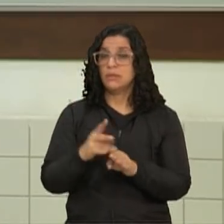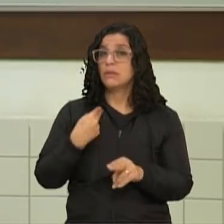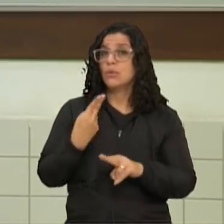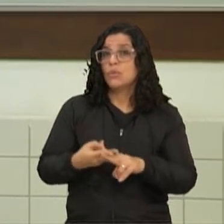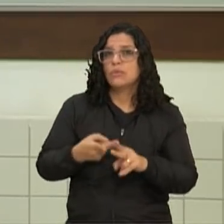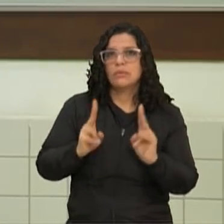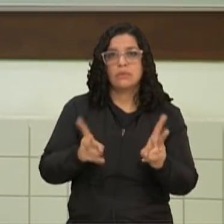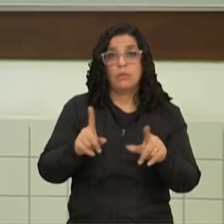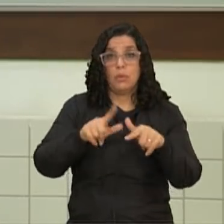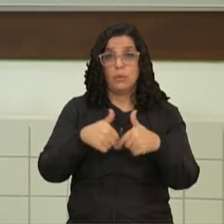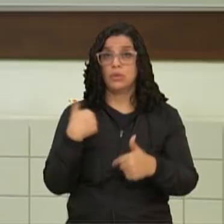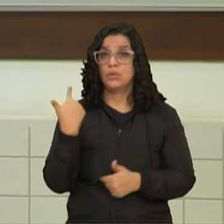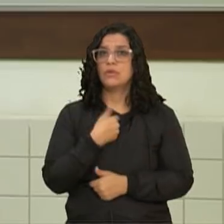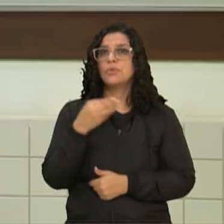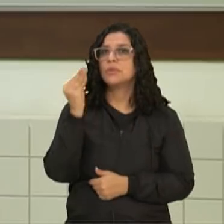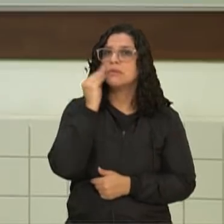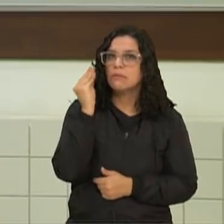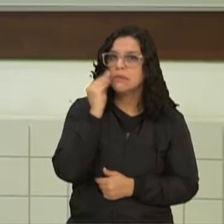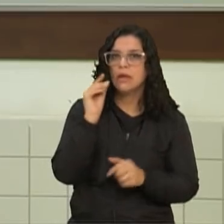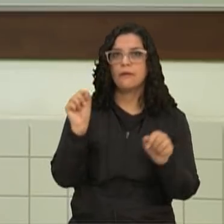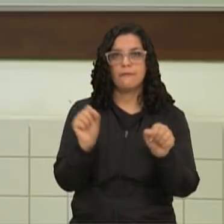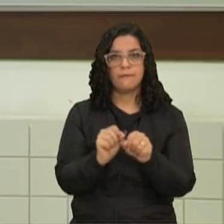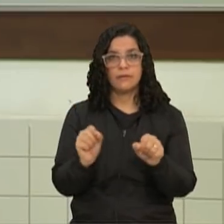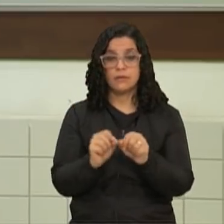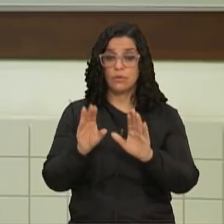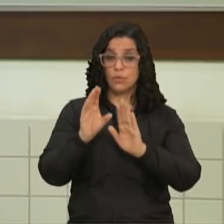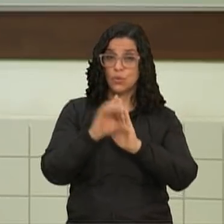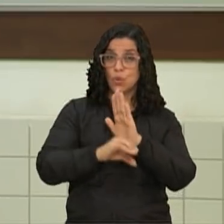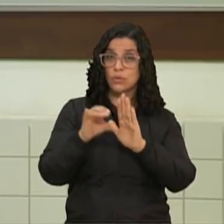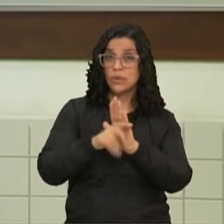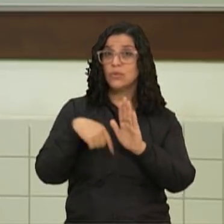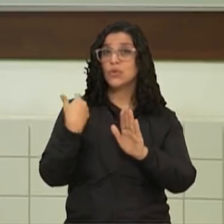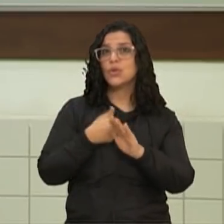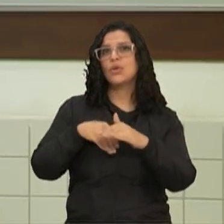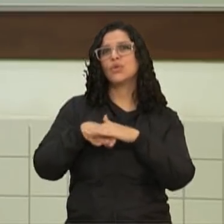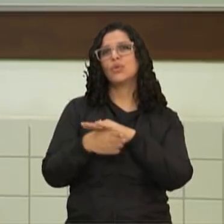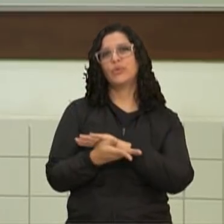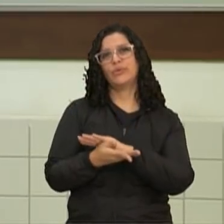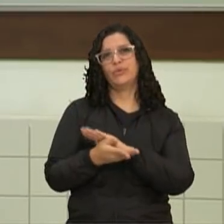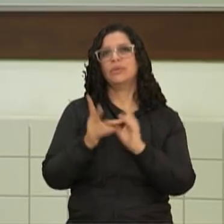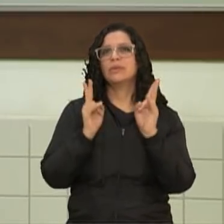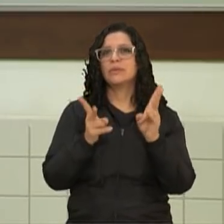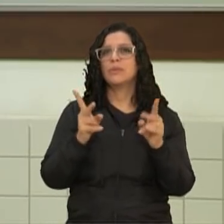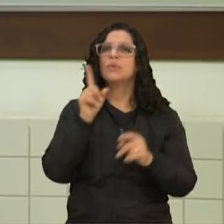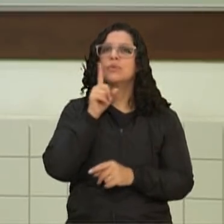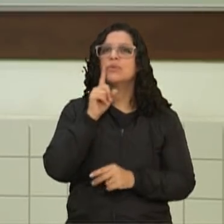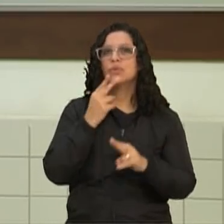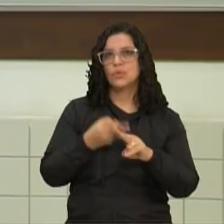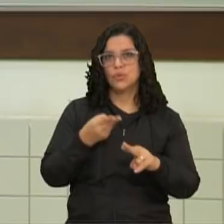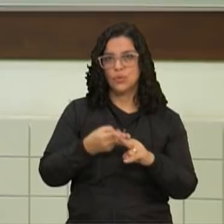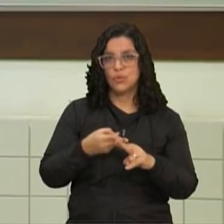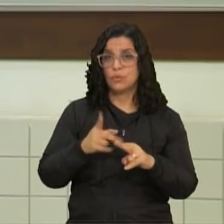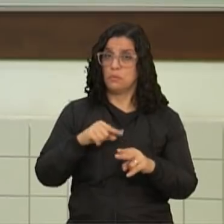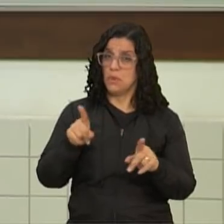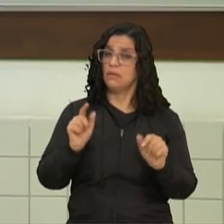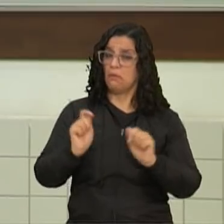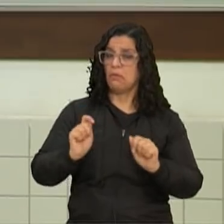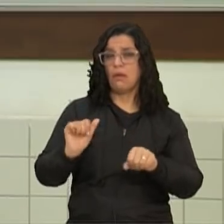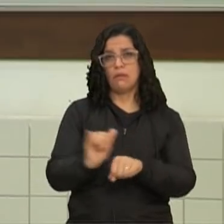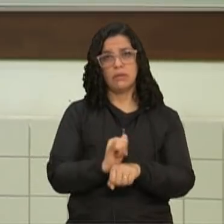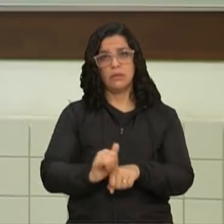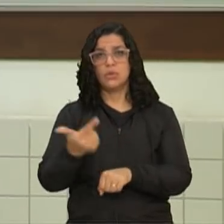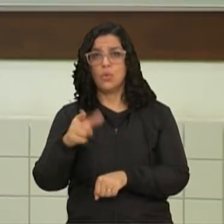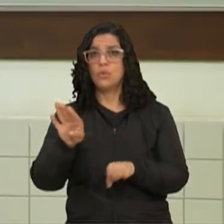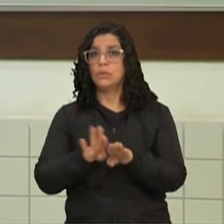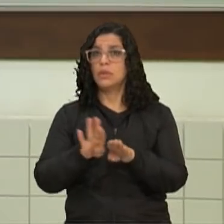utilizando. Então, a gente sempre tenta usar aquele conceito que se torne mais comum do dia a dia da gente. Mas tem outra